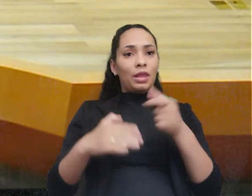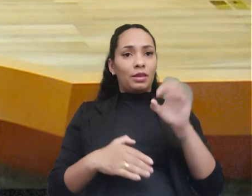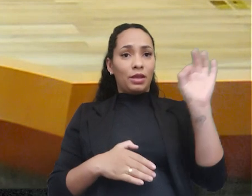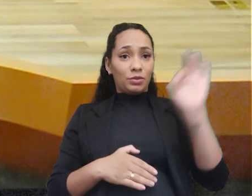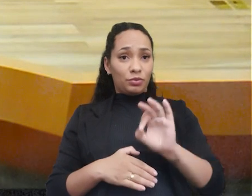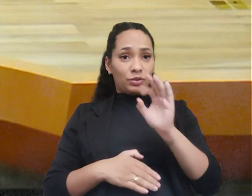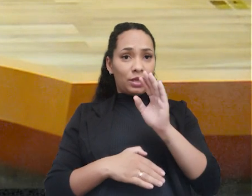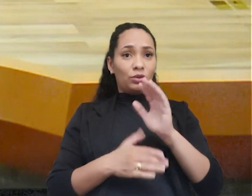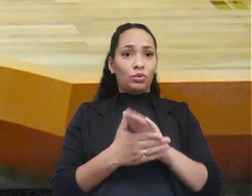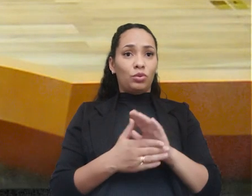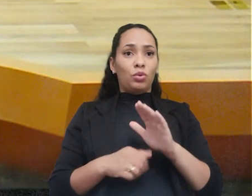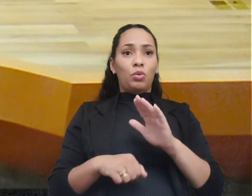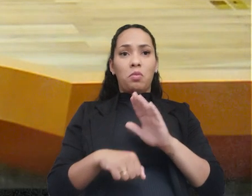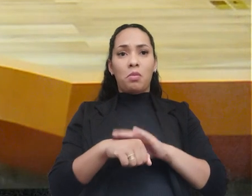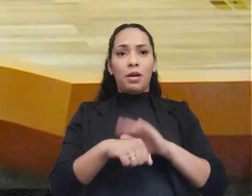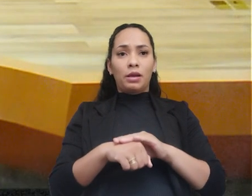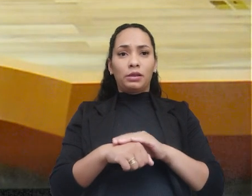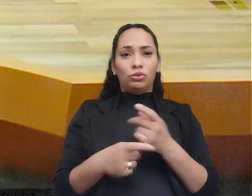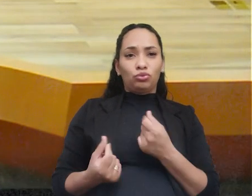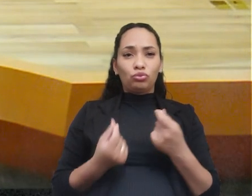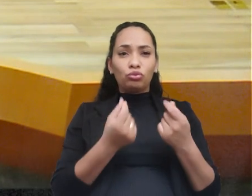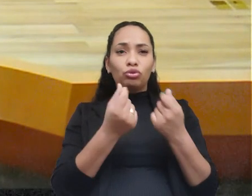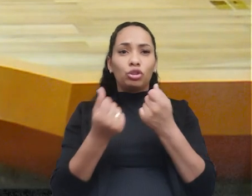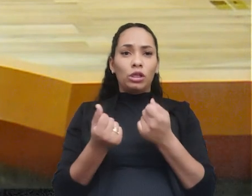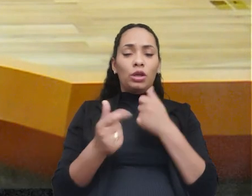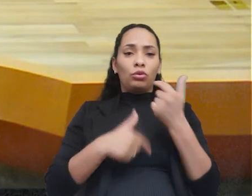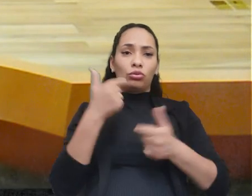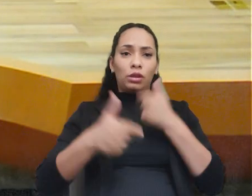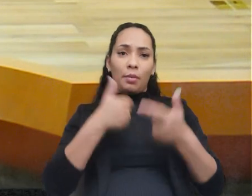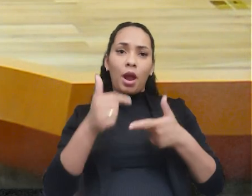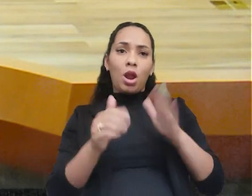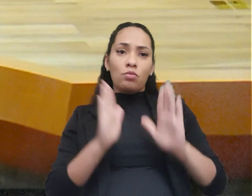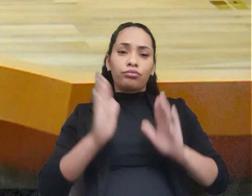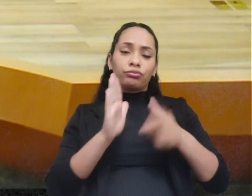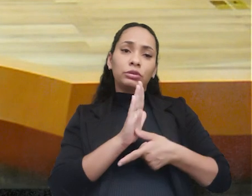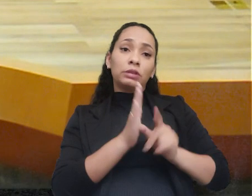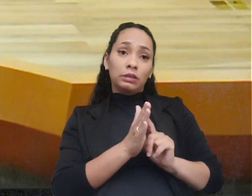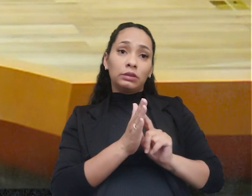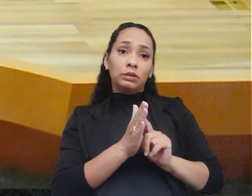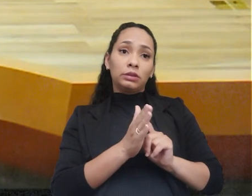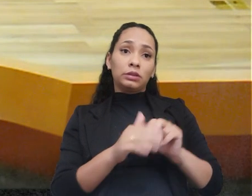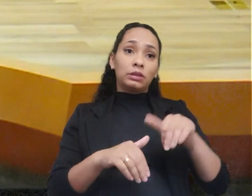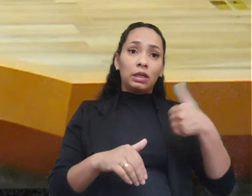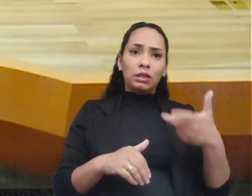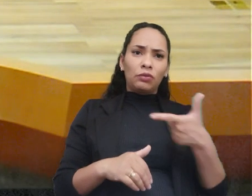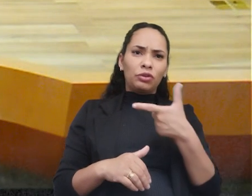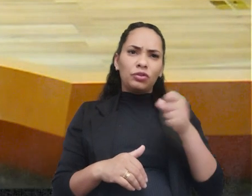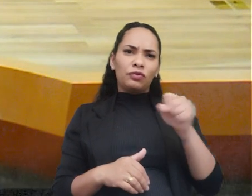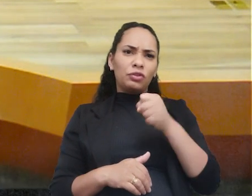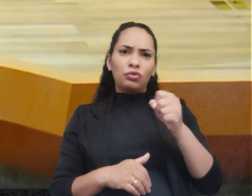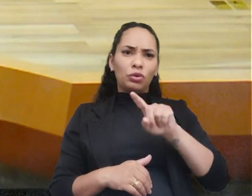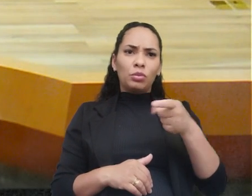10% acima do 10% do rendimento bruto do exercício anterior. No caso, o rendimento bruto foi de